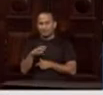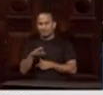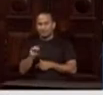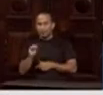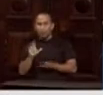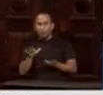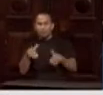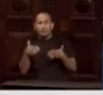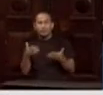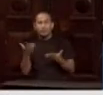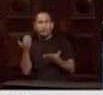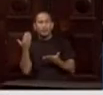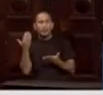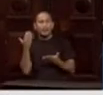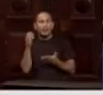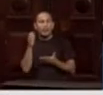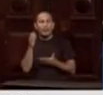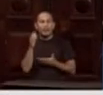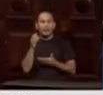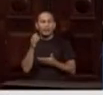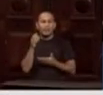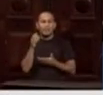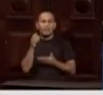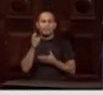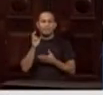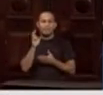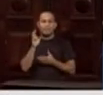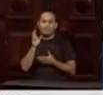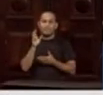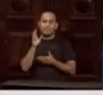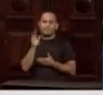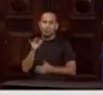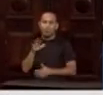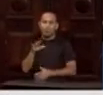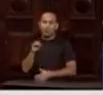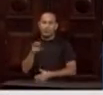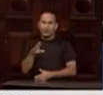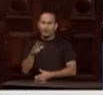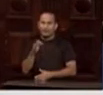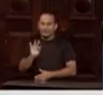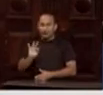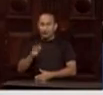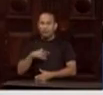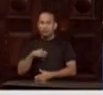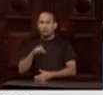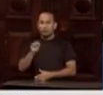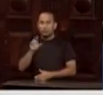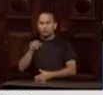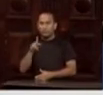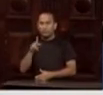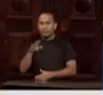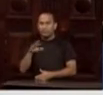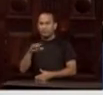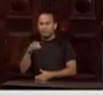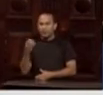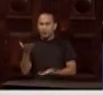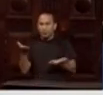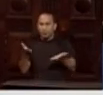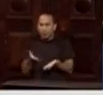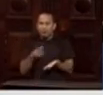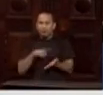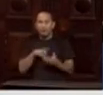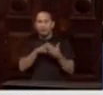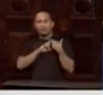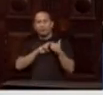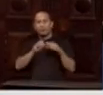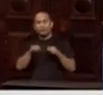na antiga Rede Ferroviária Federal, que passou a ser Supervia, ficou de responsabilidade